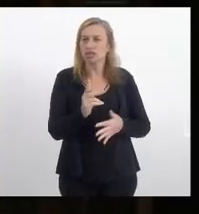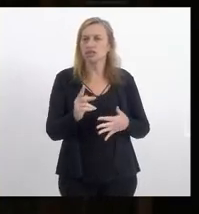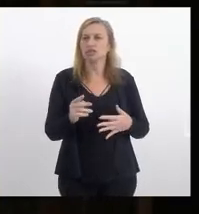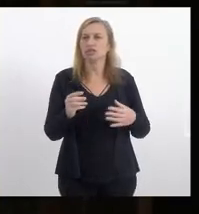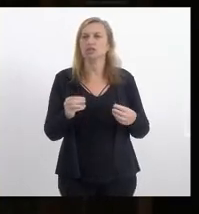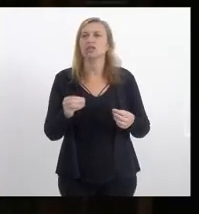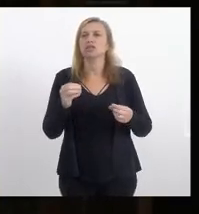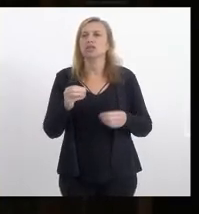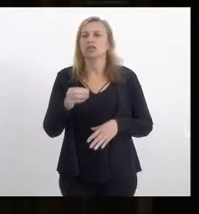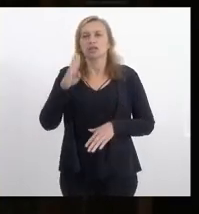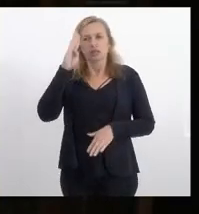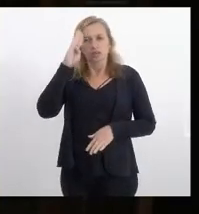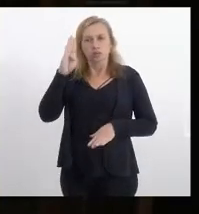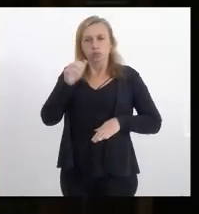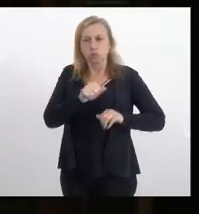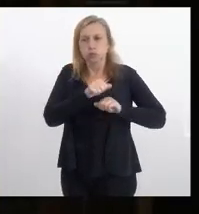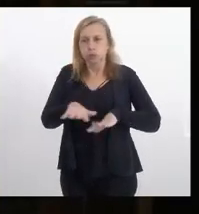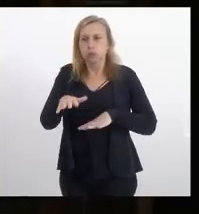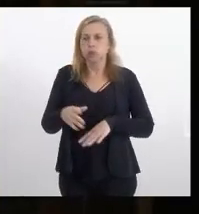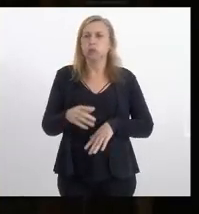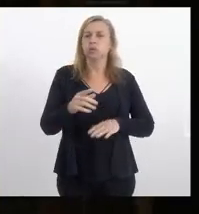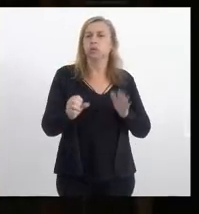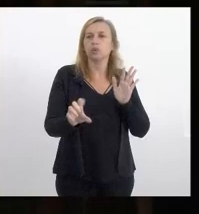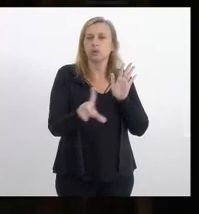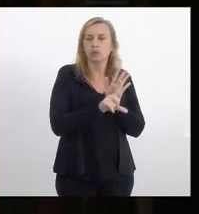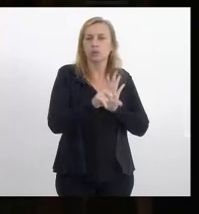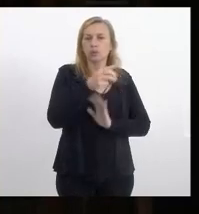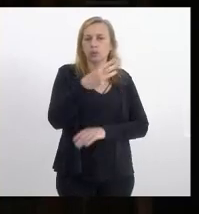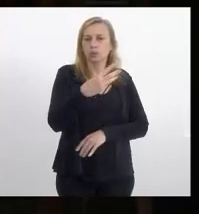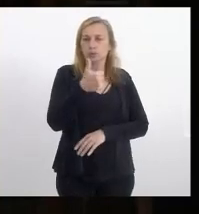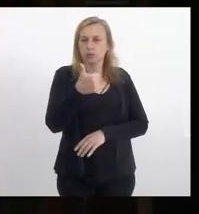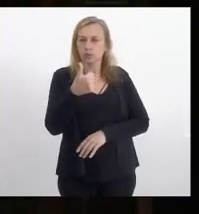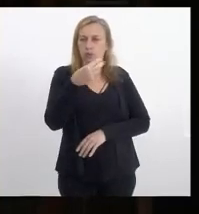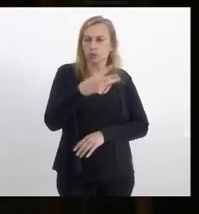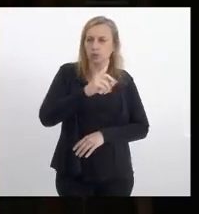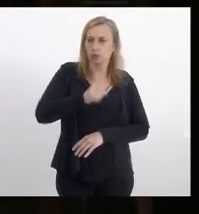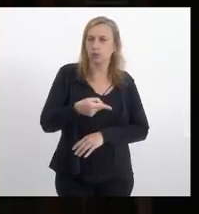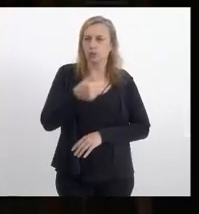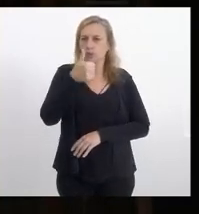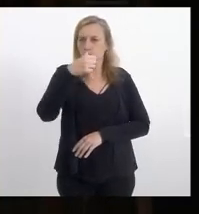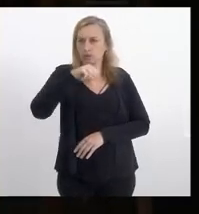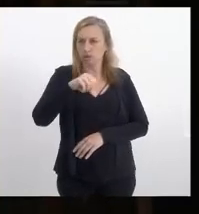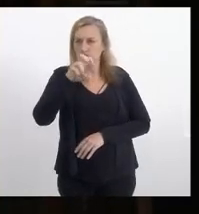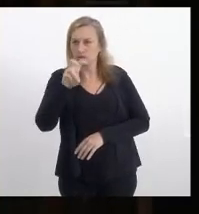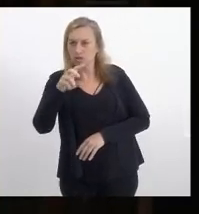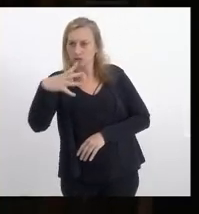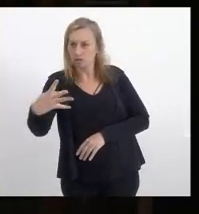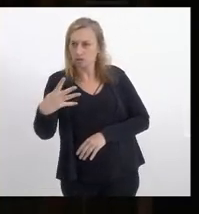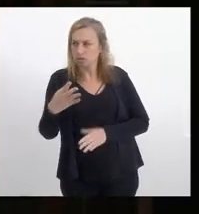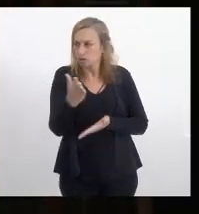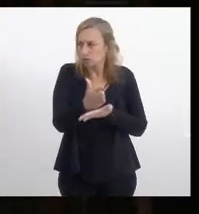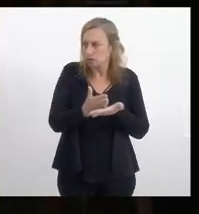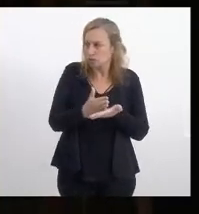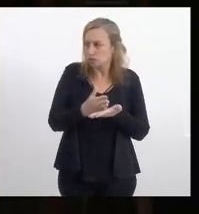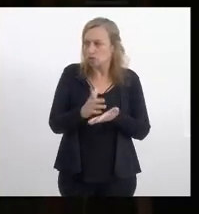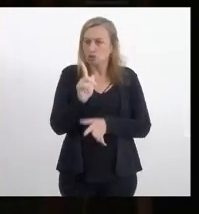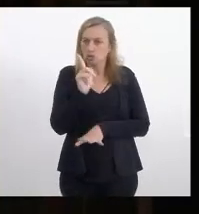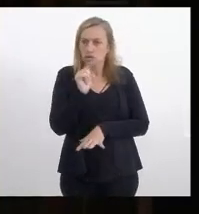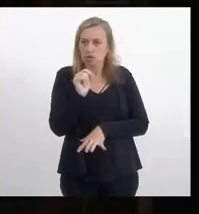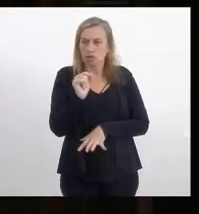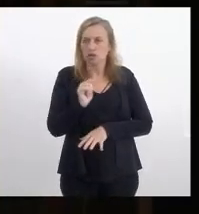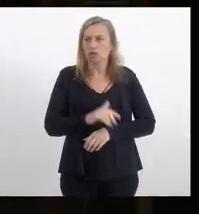Armadas eu falei 13954 ela veio como sendo um divisor de águas para essas